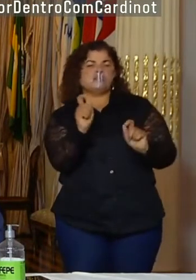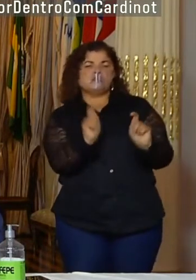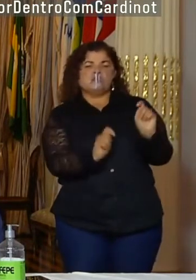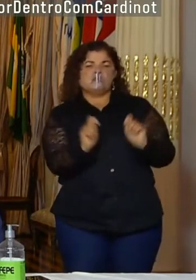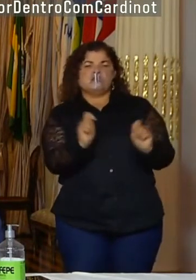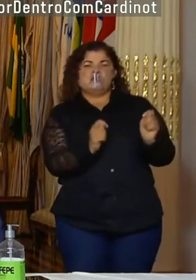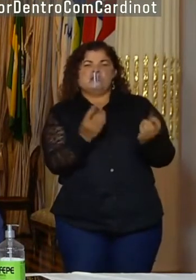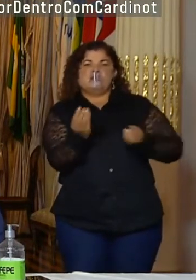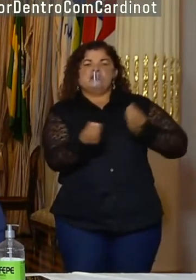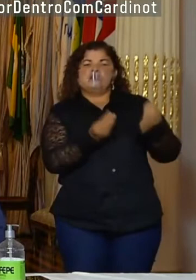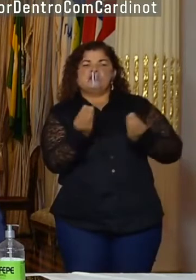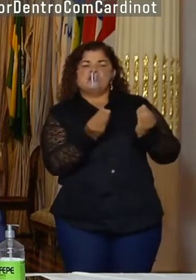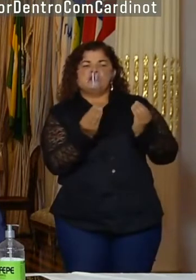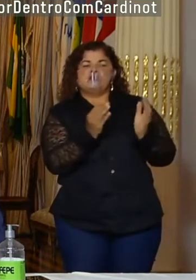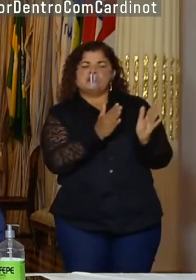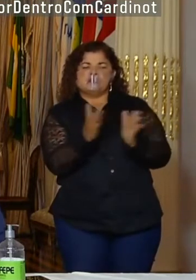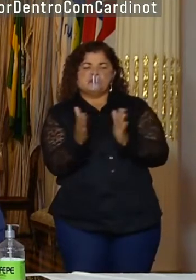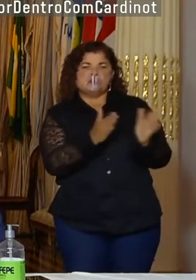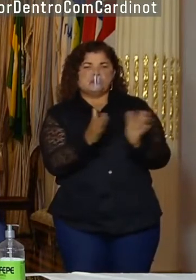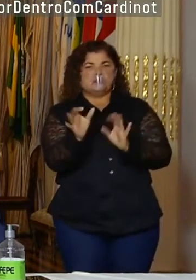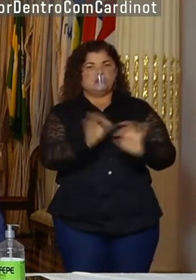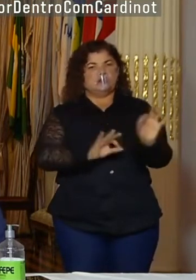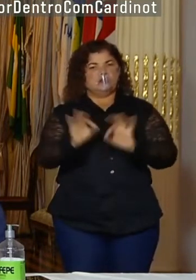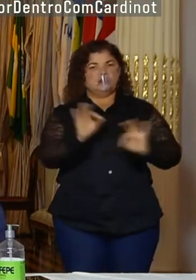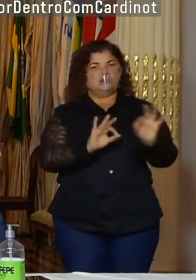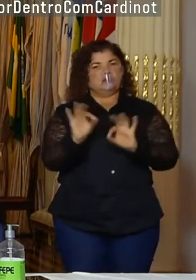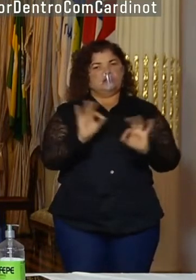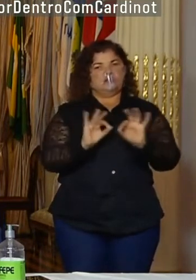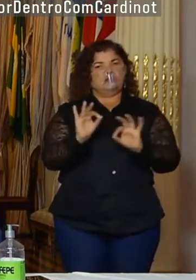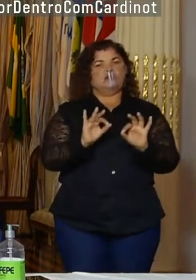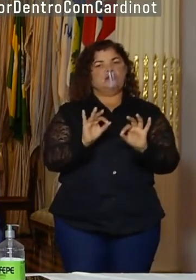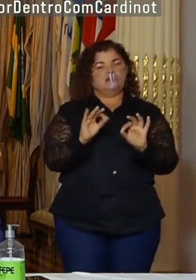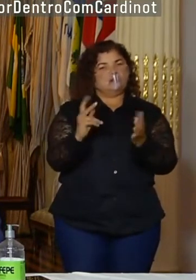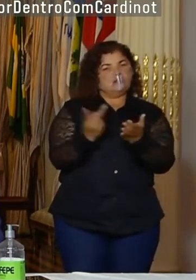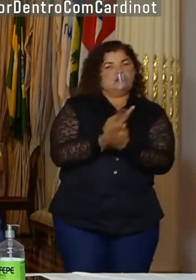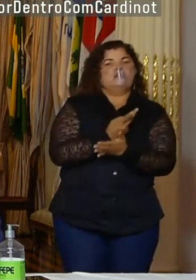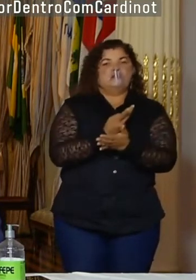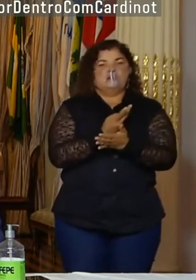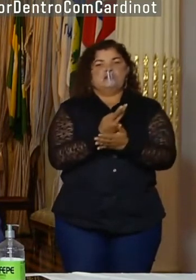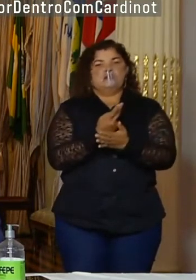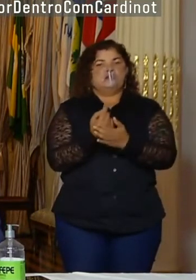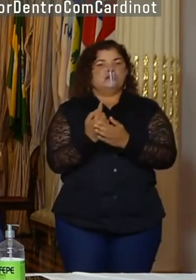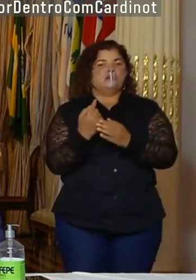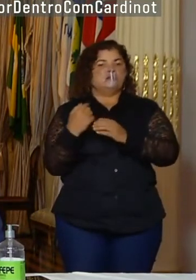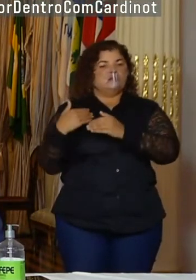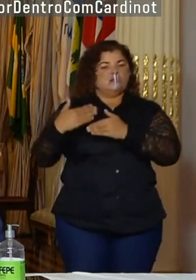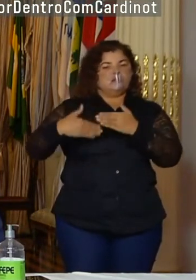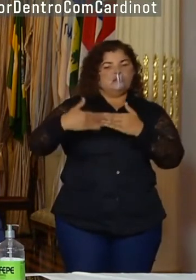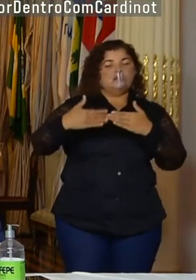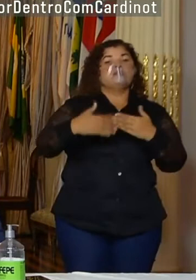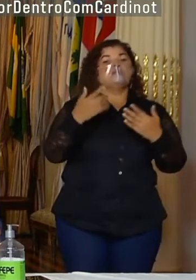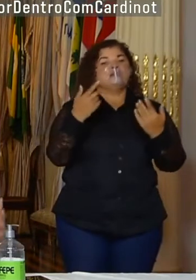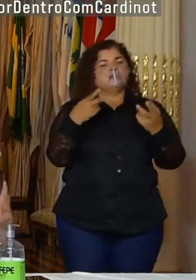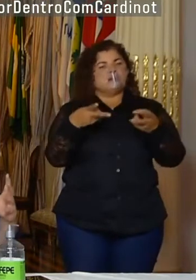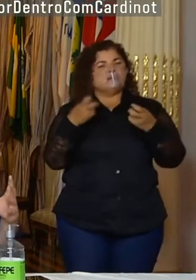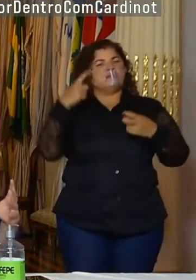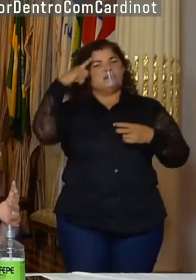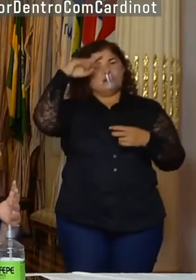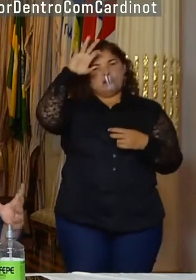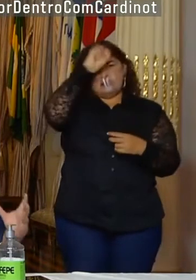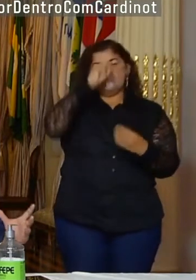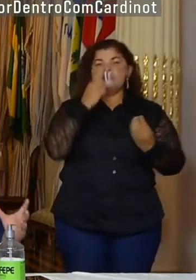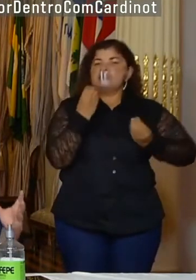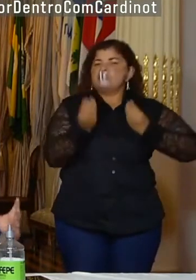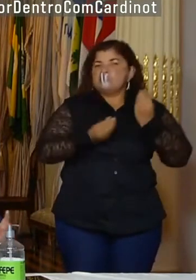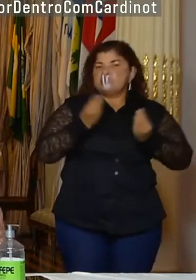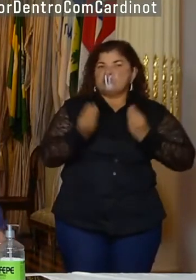colocar esse número em ordem, né, de ocorrência, em ordem, né, dos acontecimentos, para poder entender